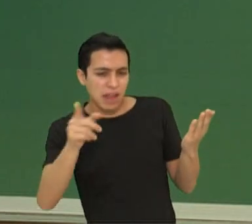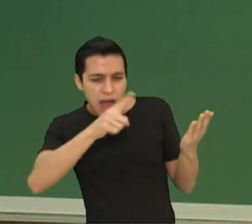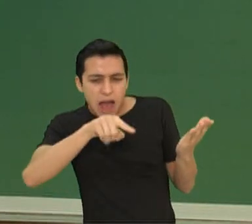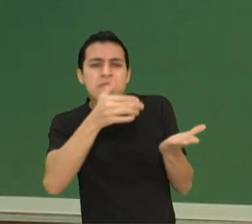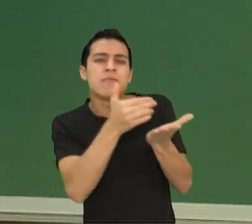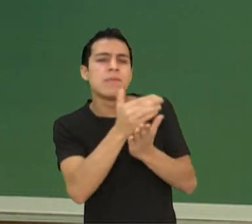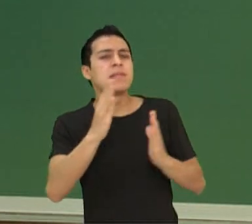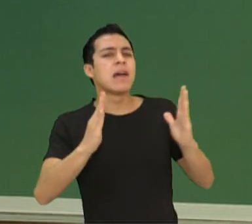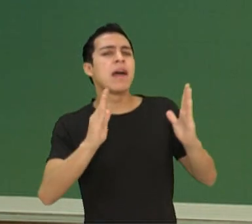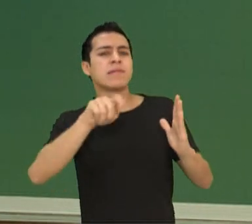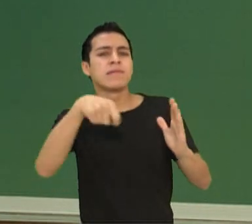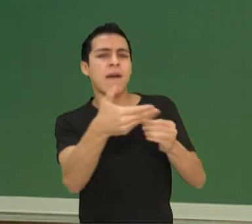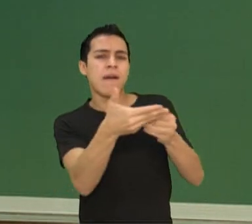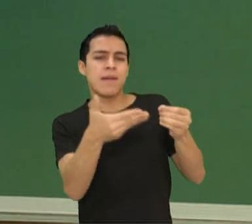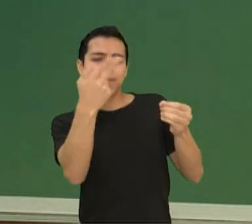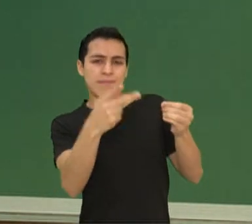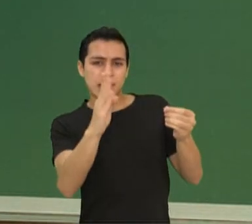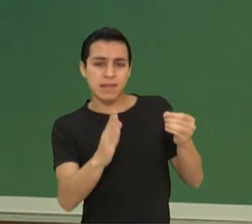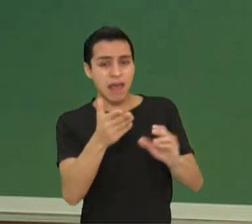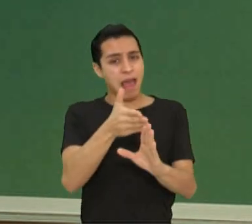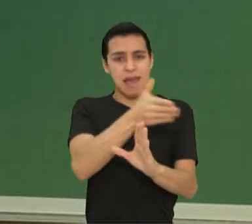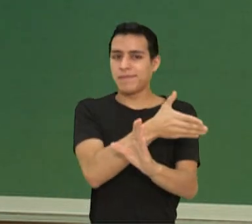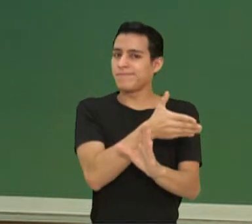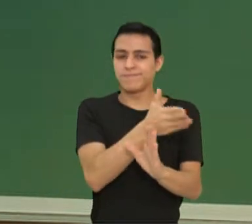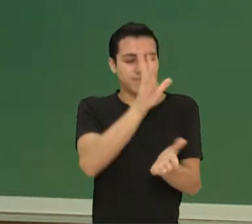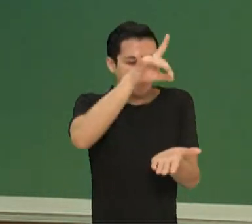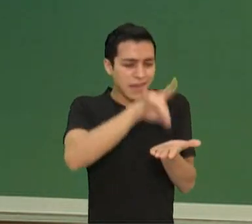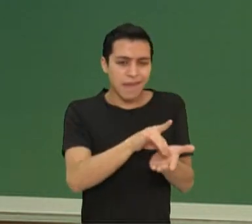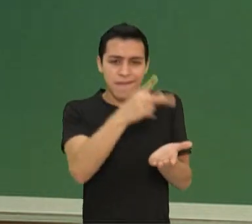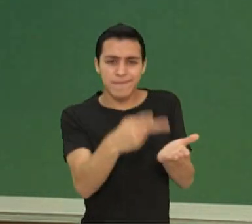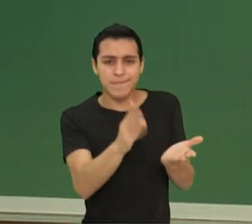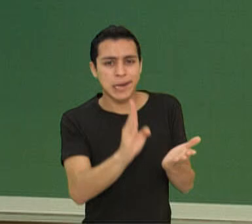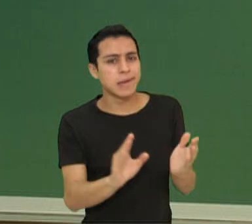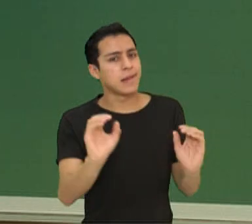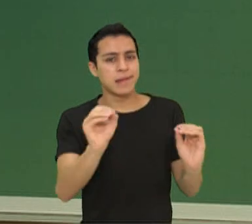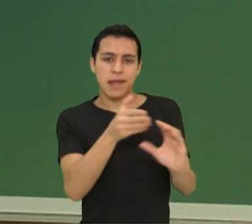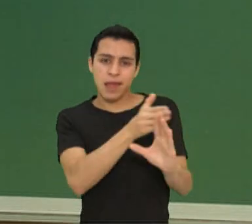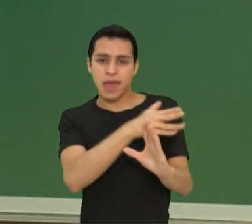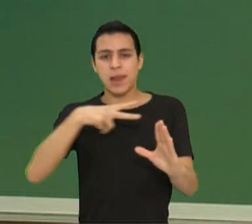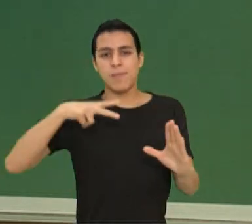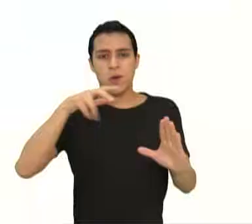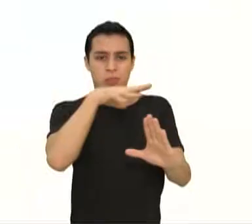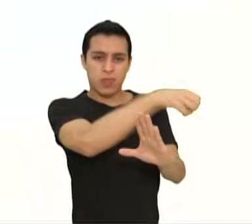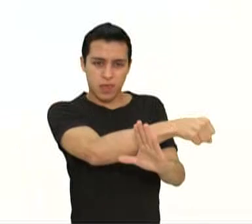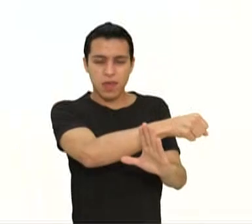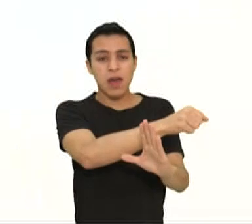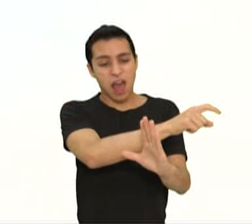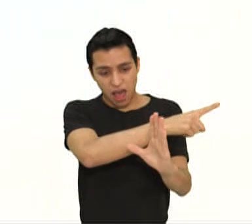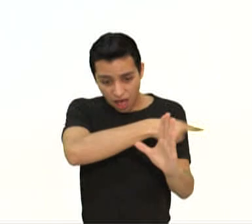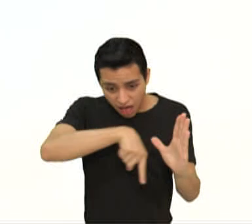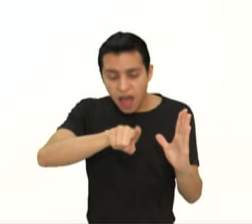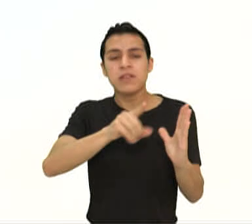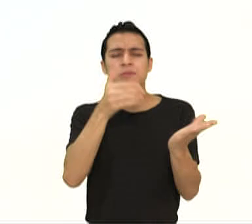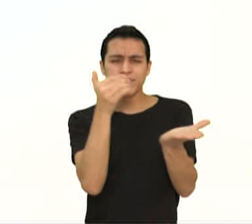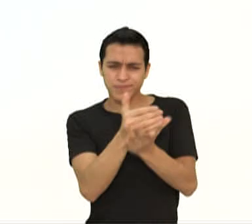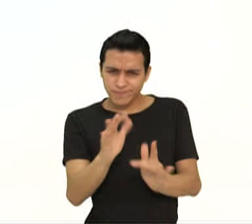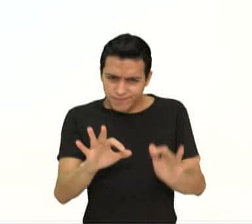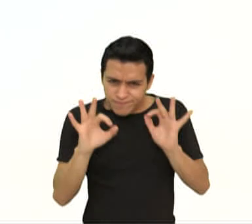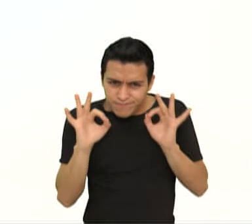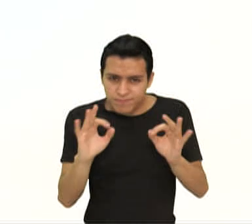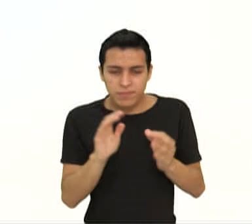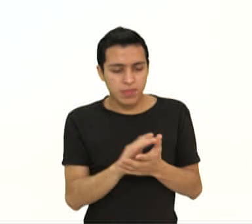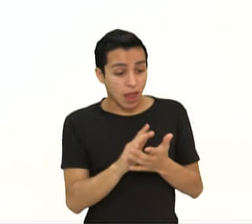período. Antes não era um Estado legitimamente brasileiro. Tá. Trata-se de uma mudança